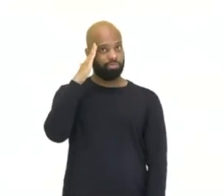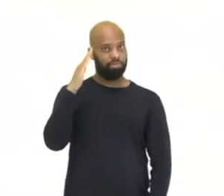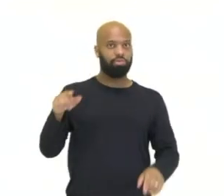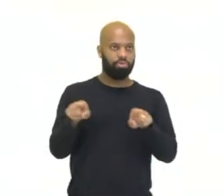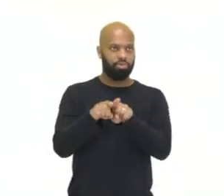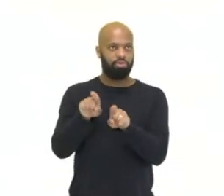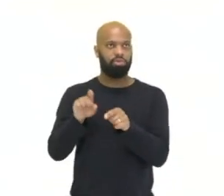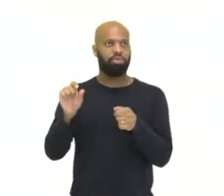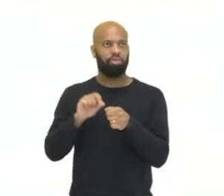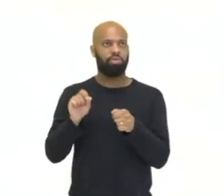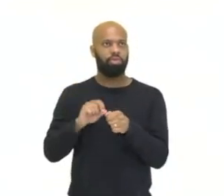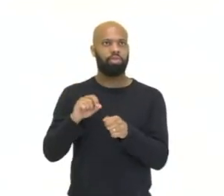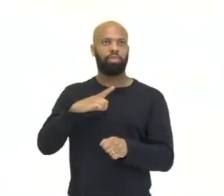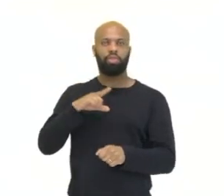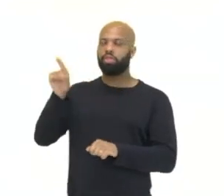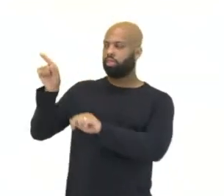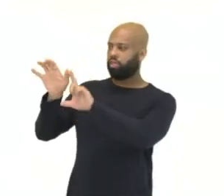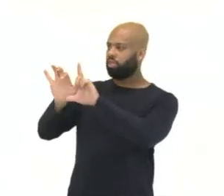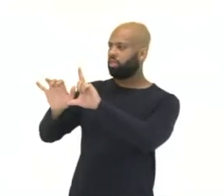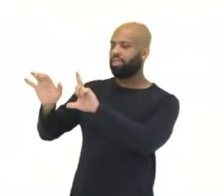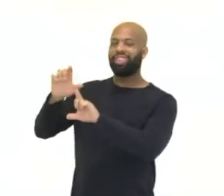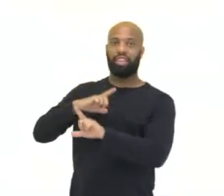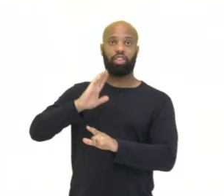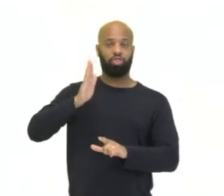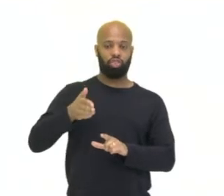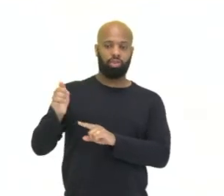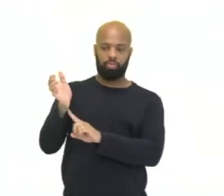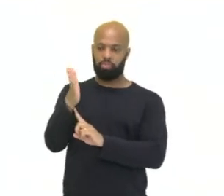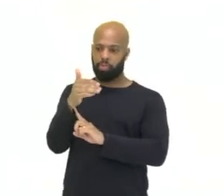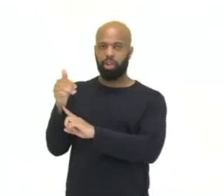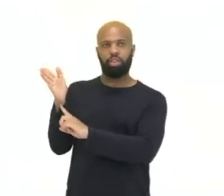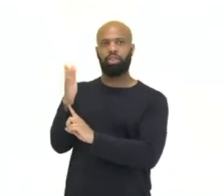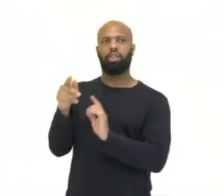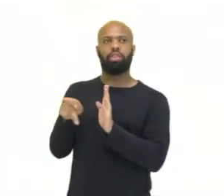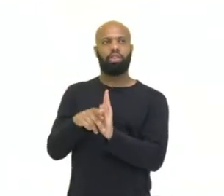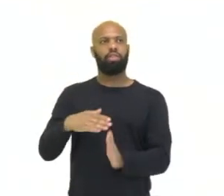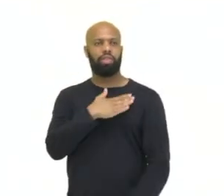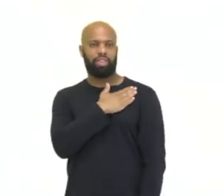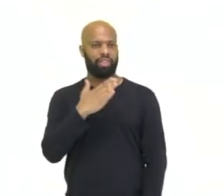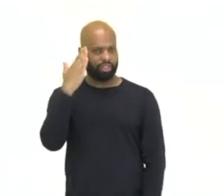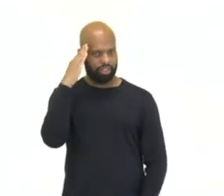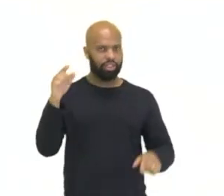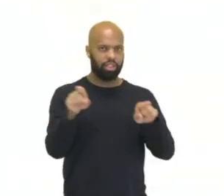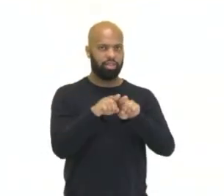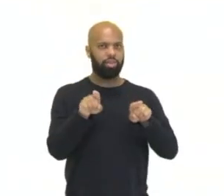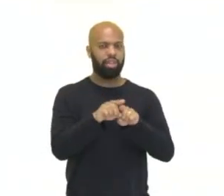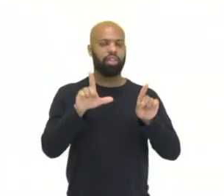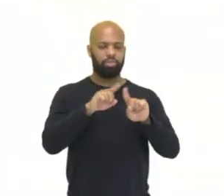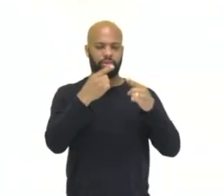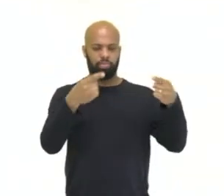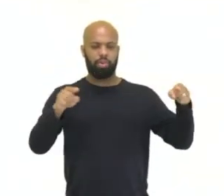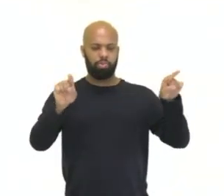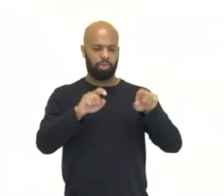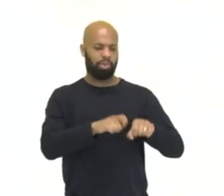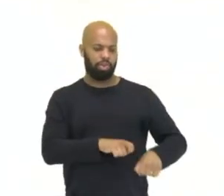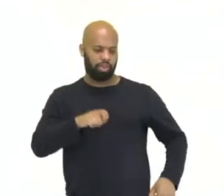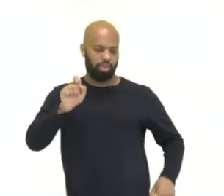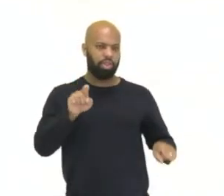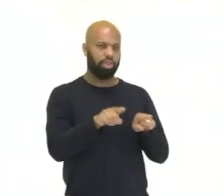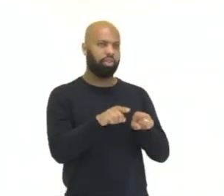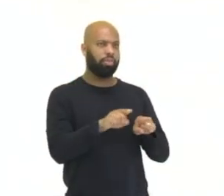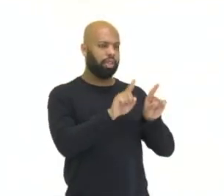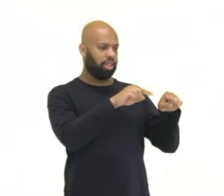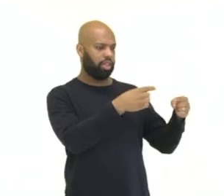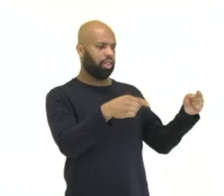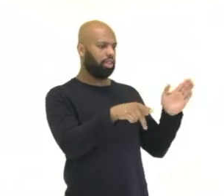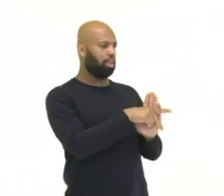né? Então, trouxe aí para vocês o hino à bandeira, executado pelo Exército Brasileiro, assim como o hino à independência e o hino do